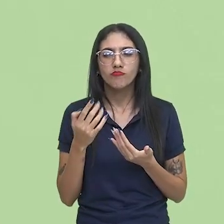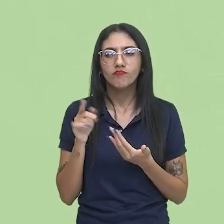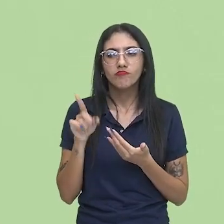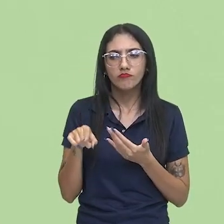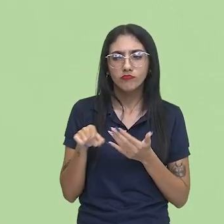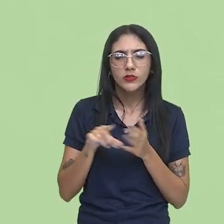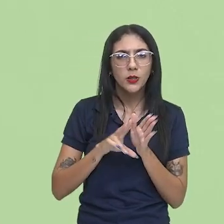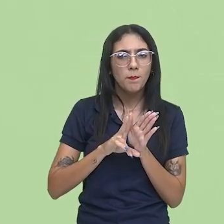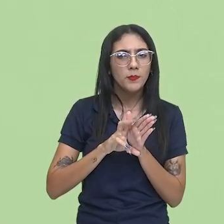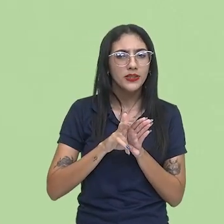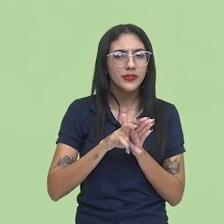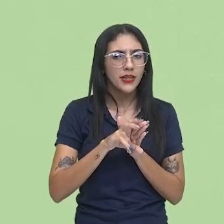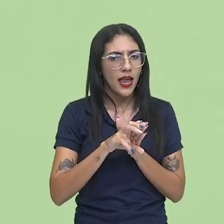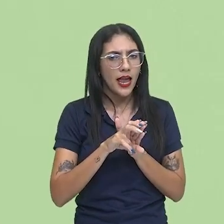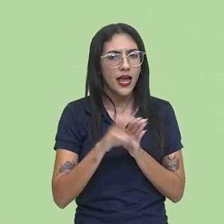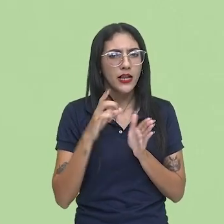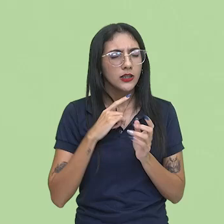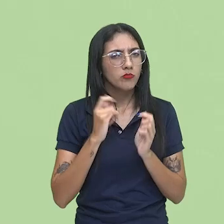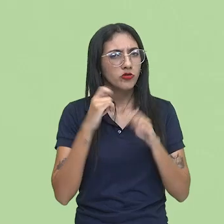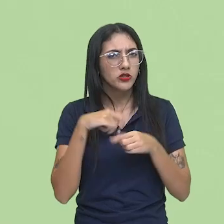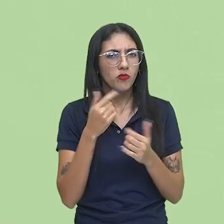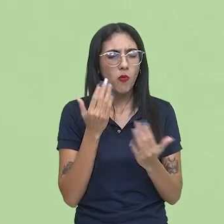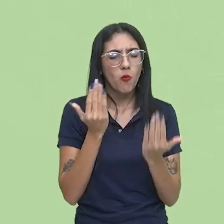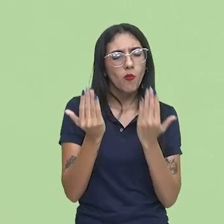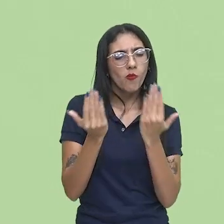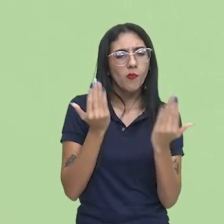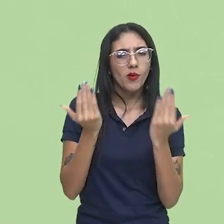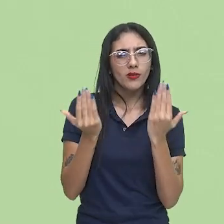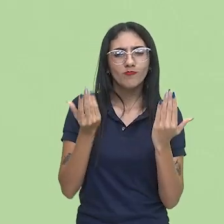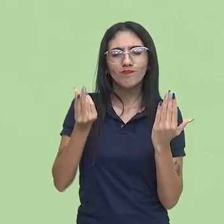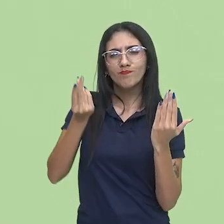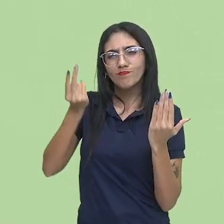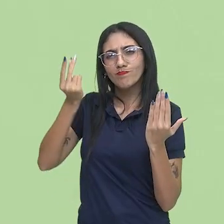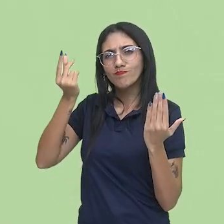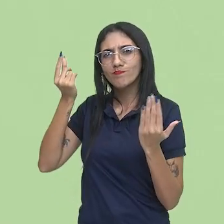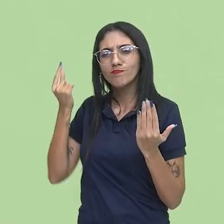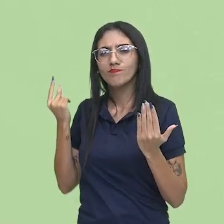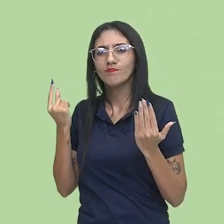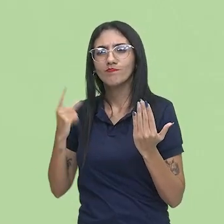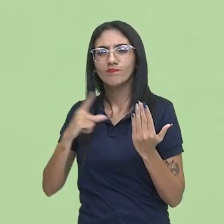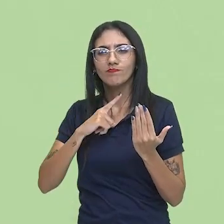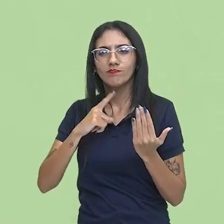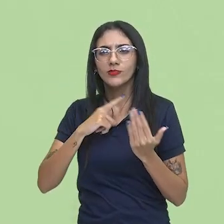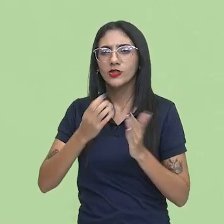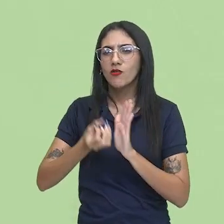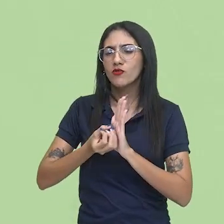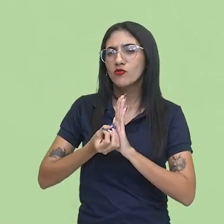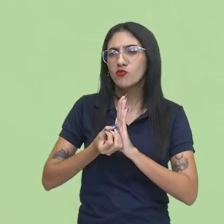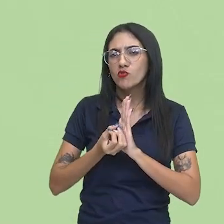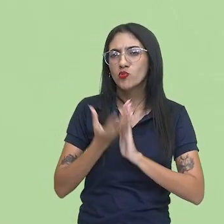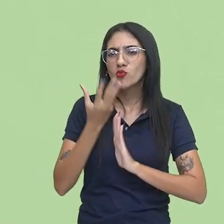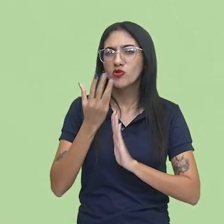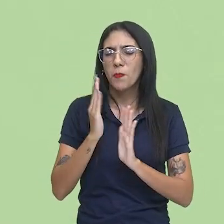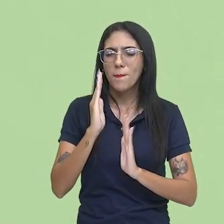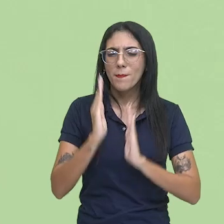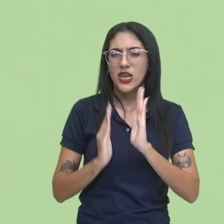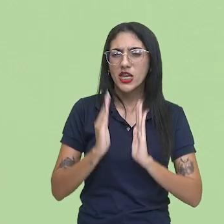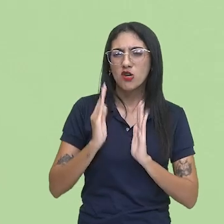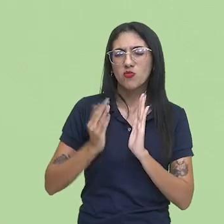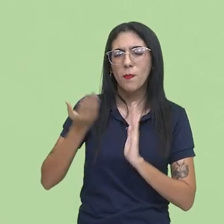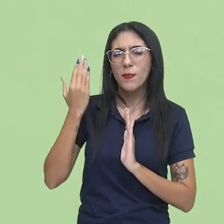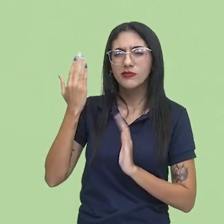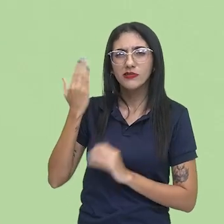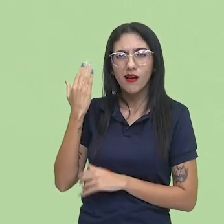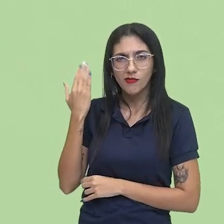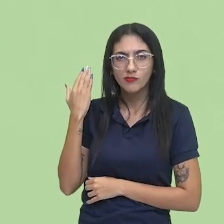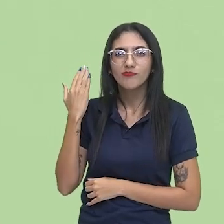bem representar, né, os seres ancestrais daqueles indivíduos que foram formados lá dentro do período